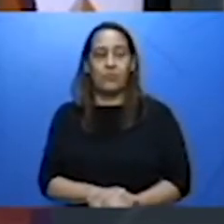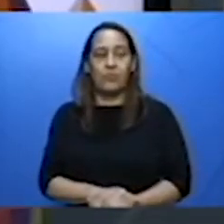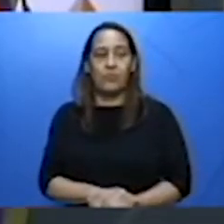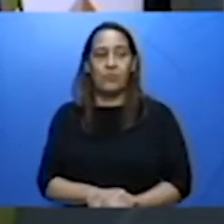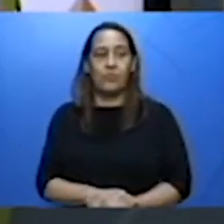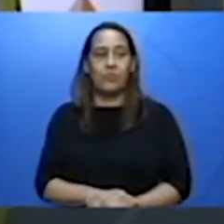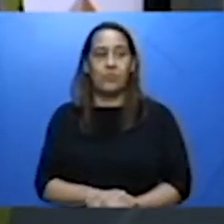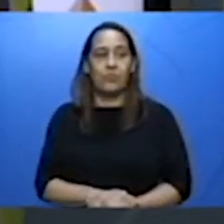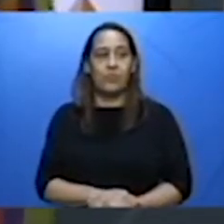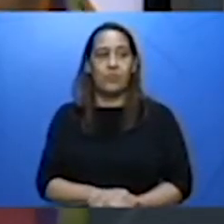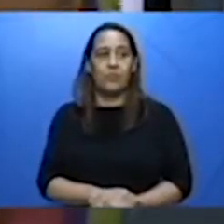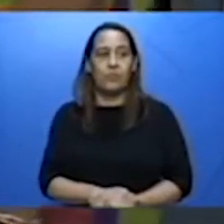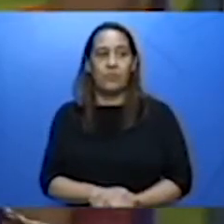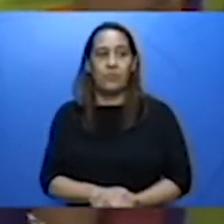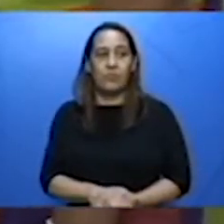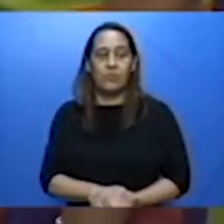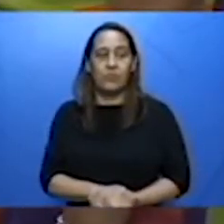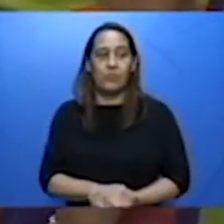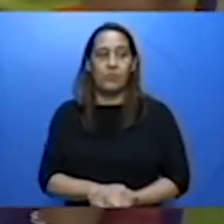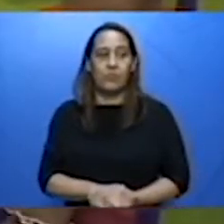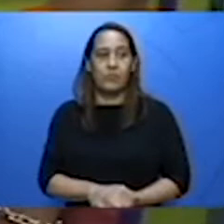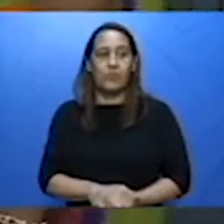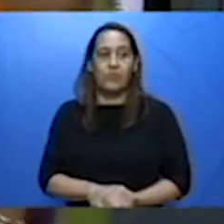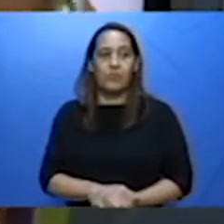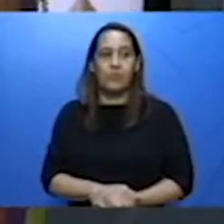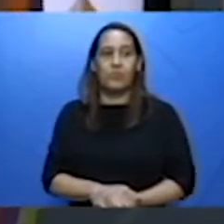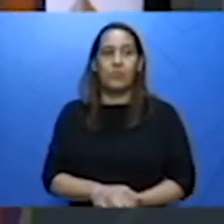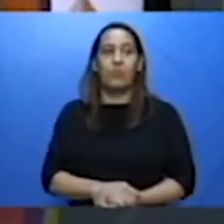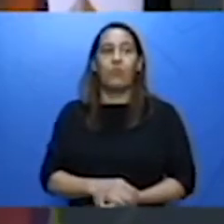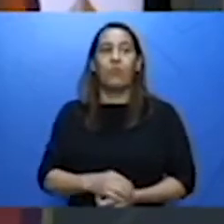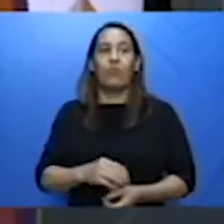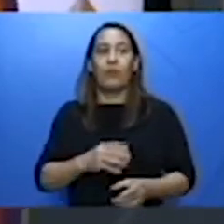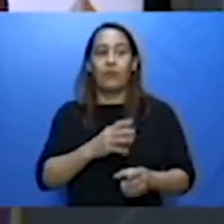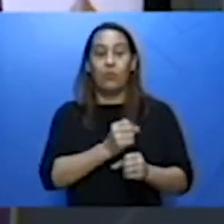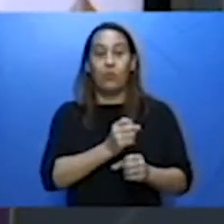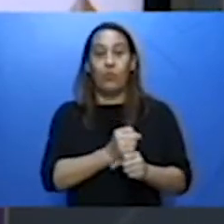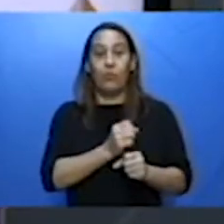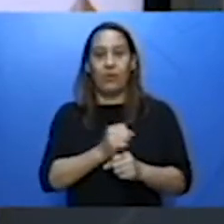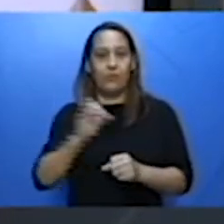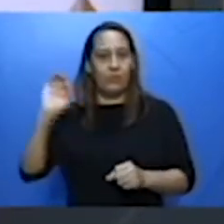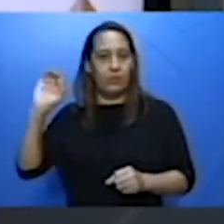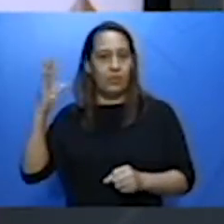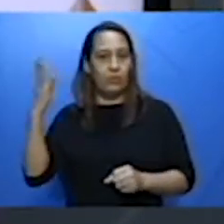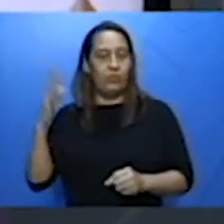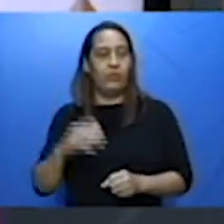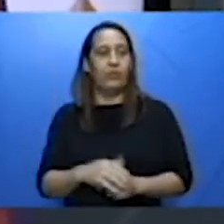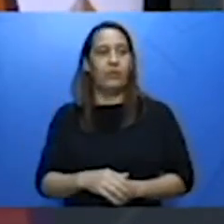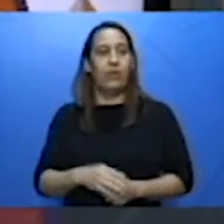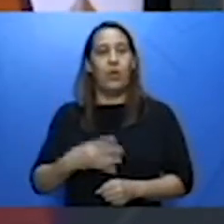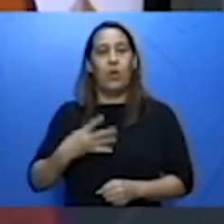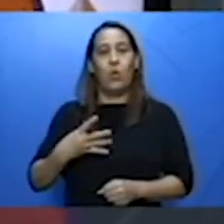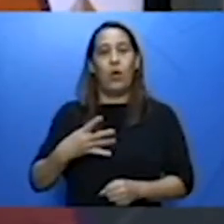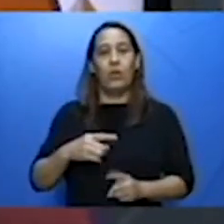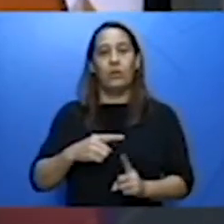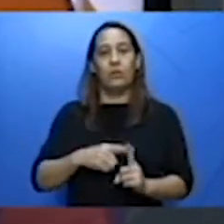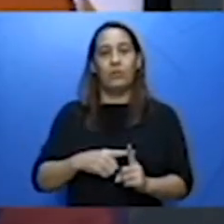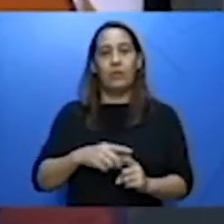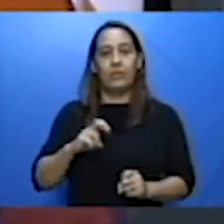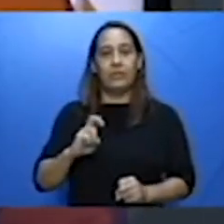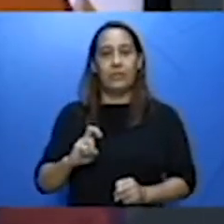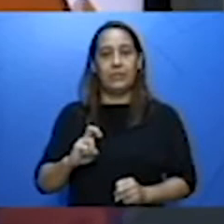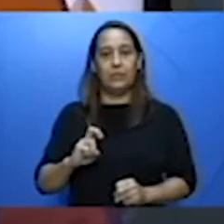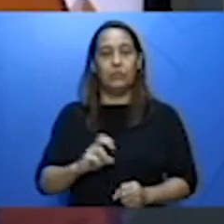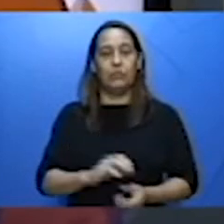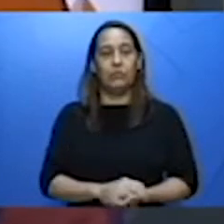com régua para minha apostila ficar linda e vamos resolver. 4 mais 5, vamos guardar o